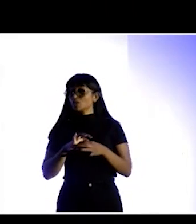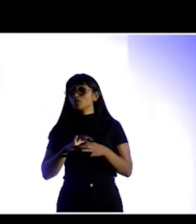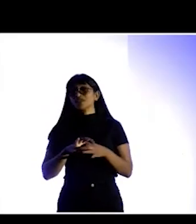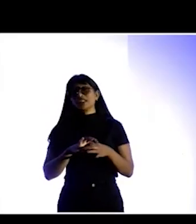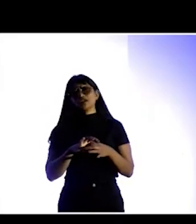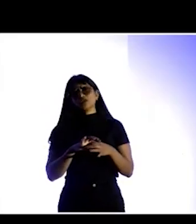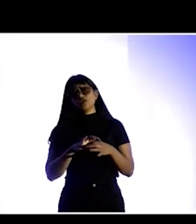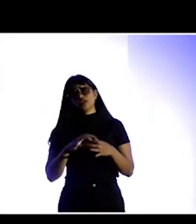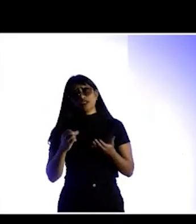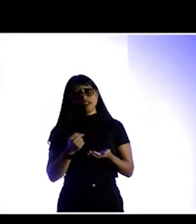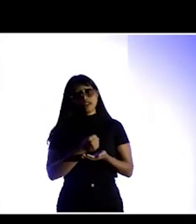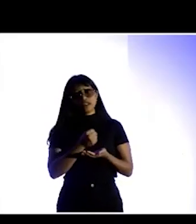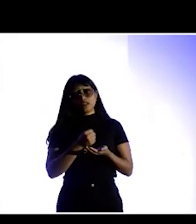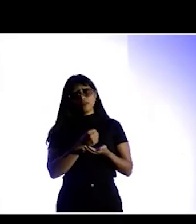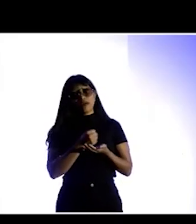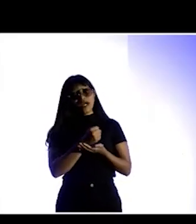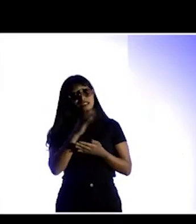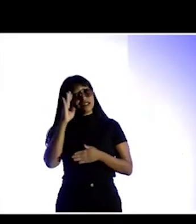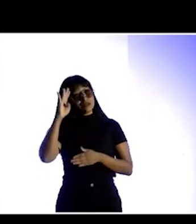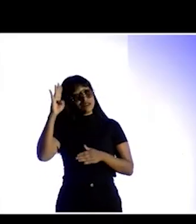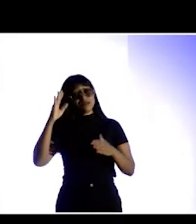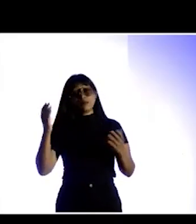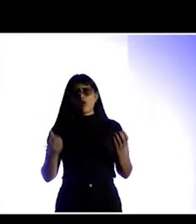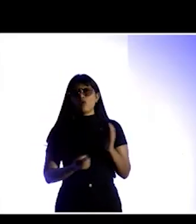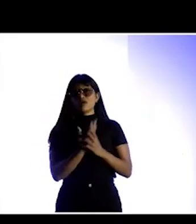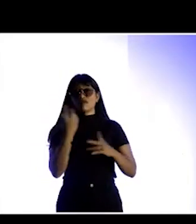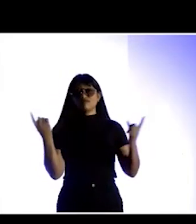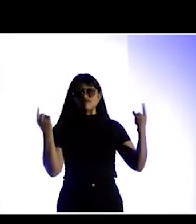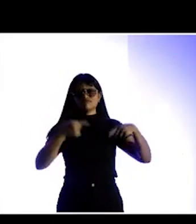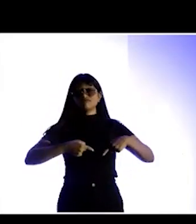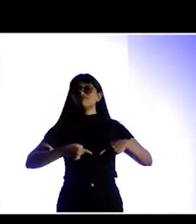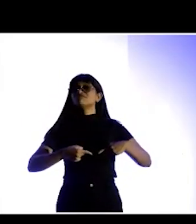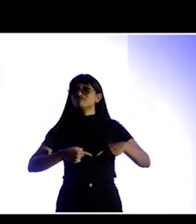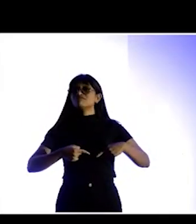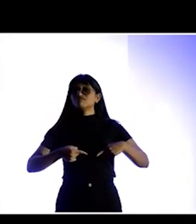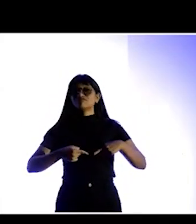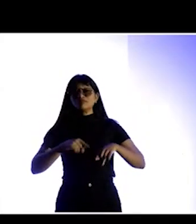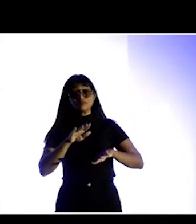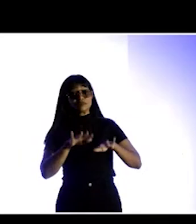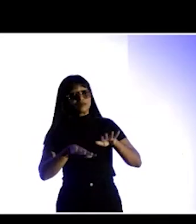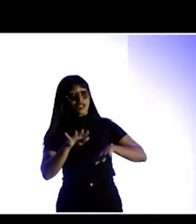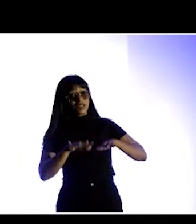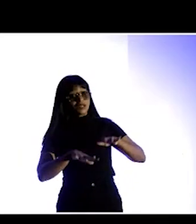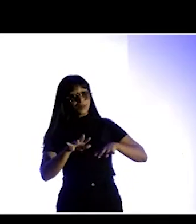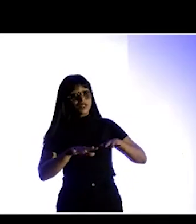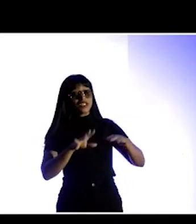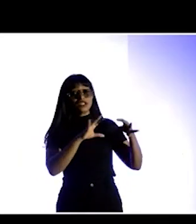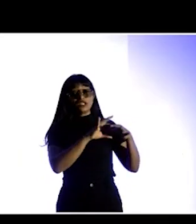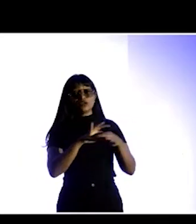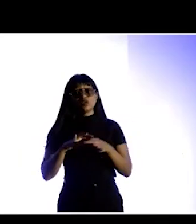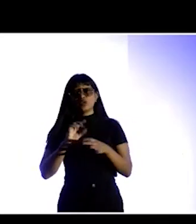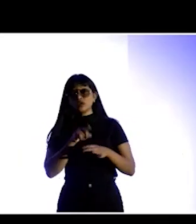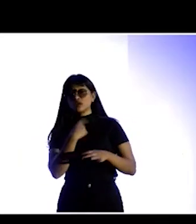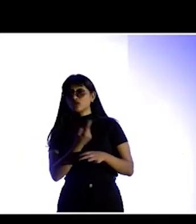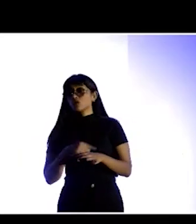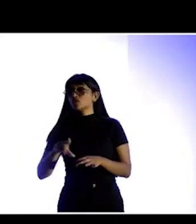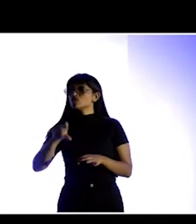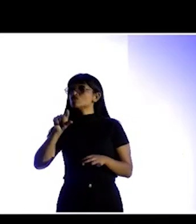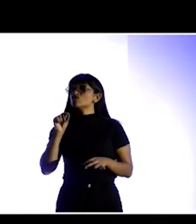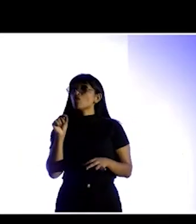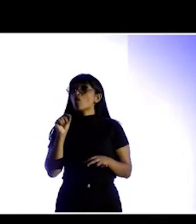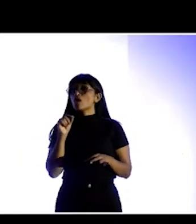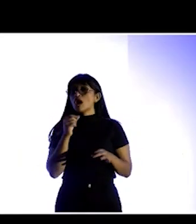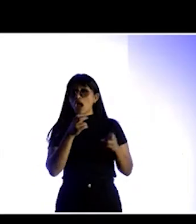do Brasil, diminuição da precipitação, que, combinado, né, a depender do cenário que a gente escolher aqui de emissão, a gente vai ter